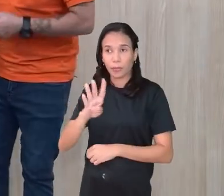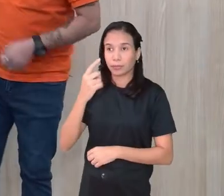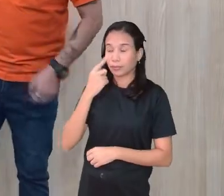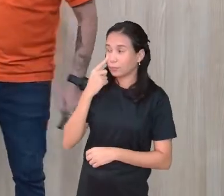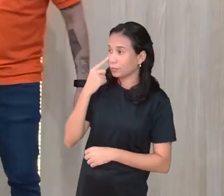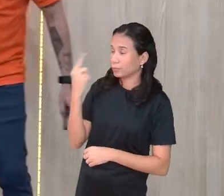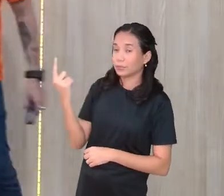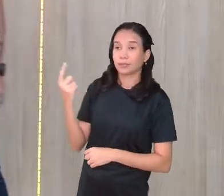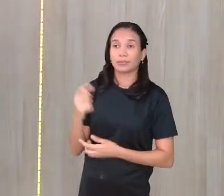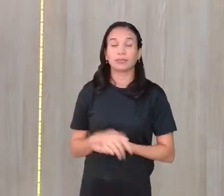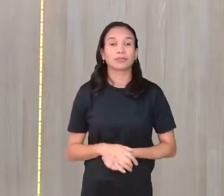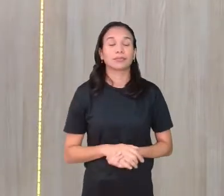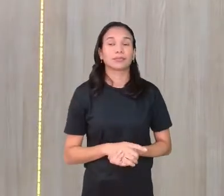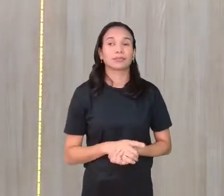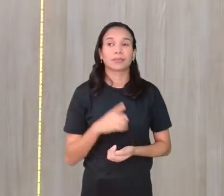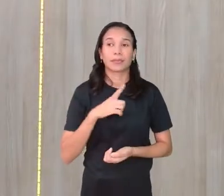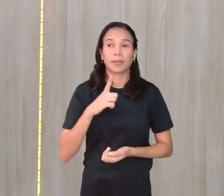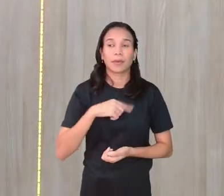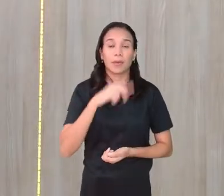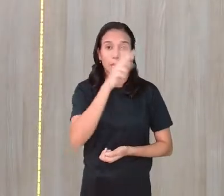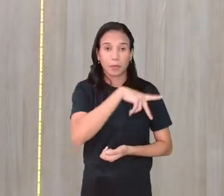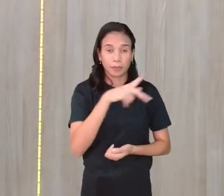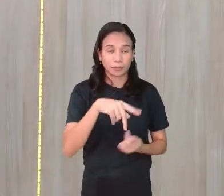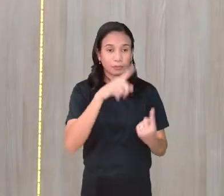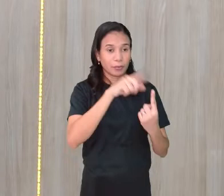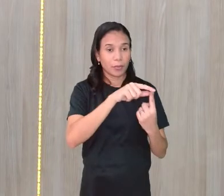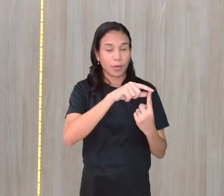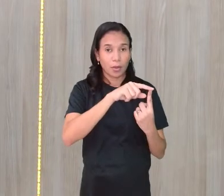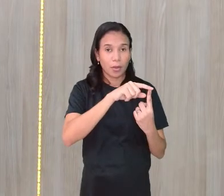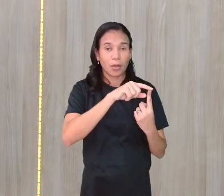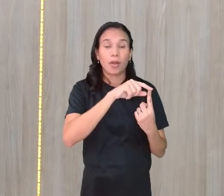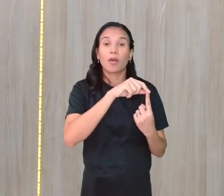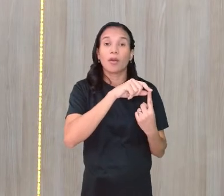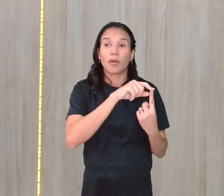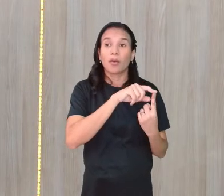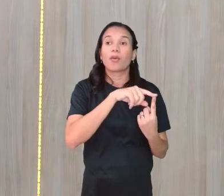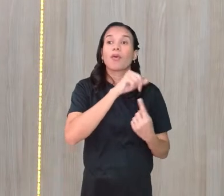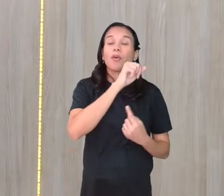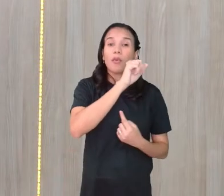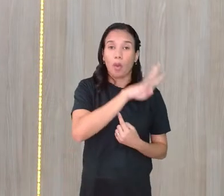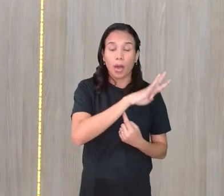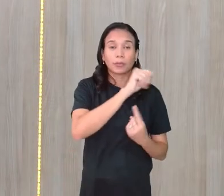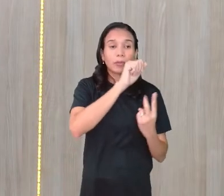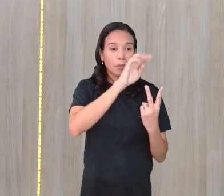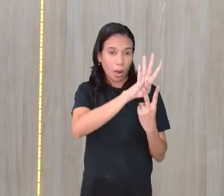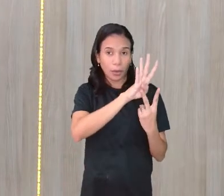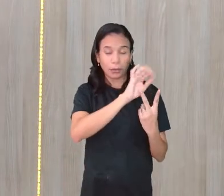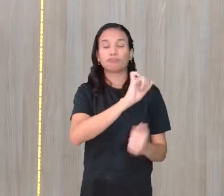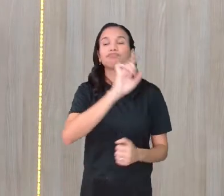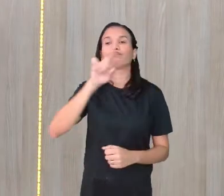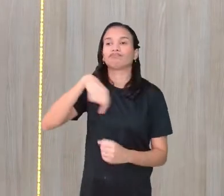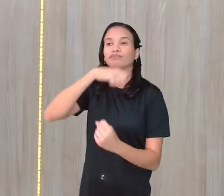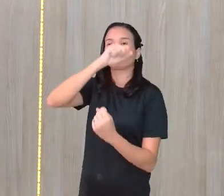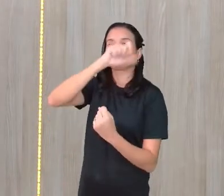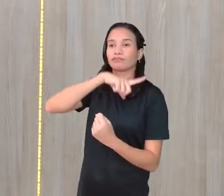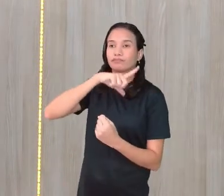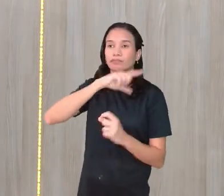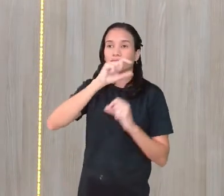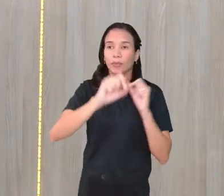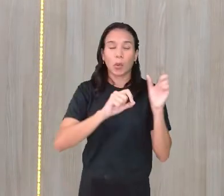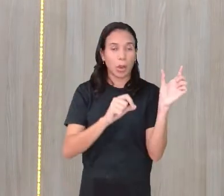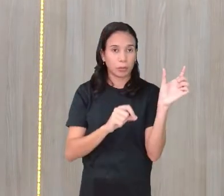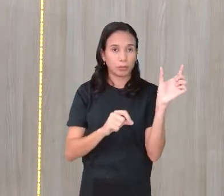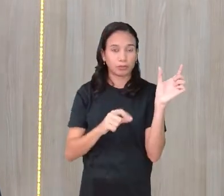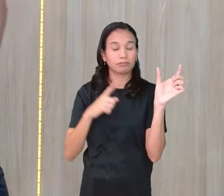então, observa, professora Cláudia aqui, ó, 4 canetas nessa caneca, mais 4 nessa, ou